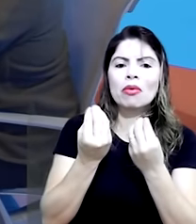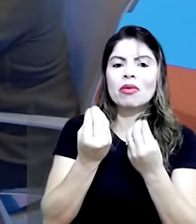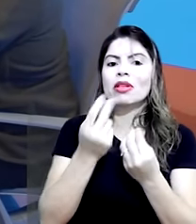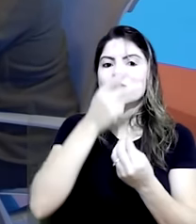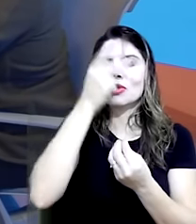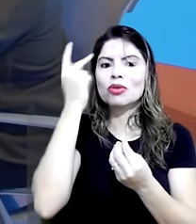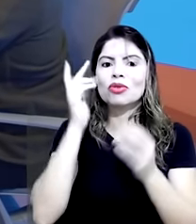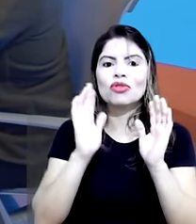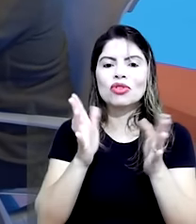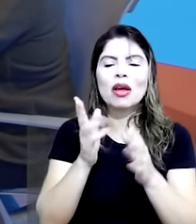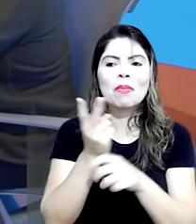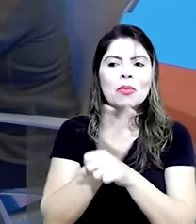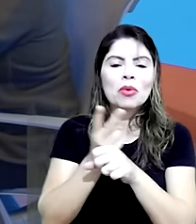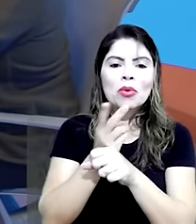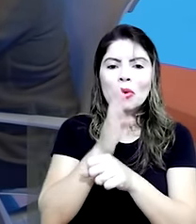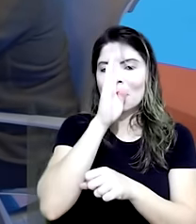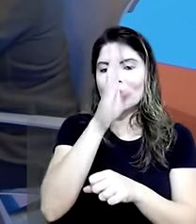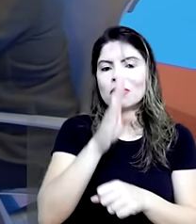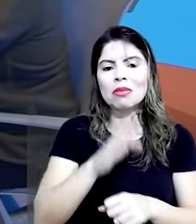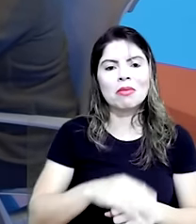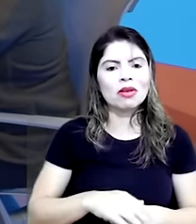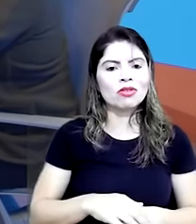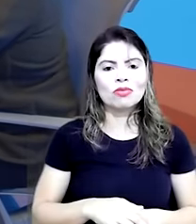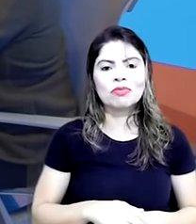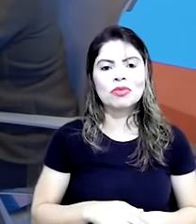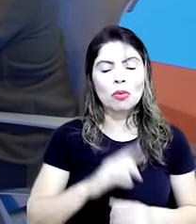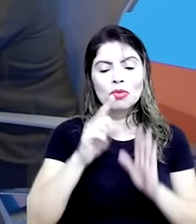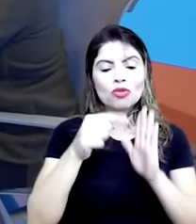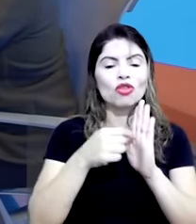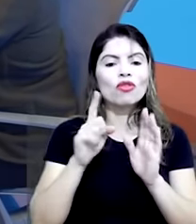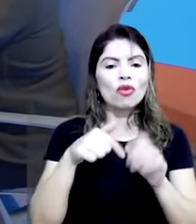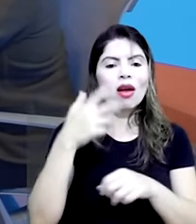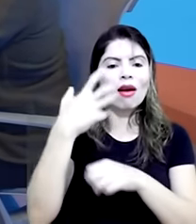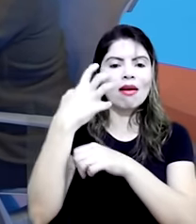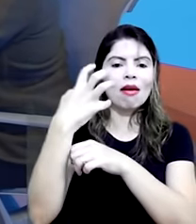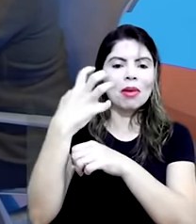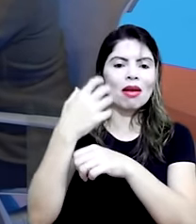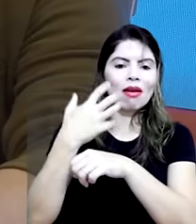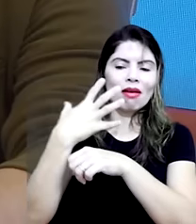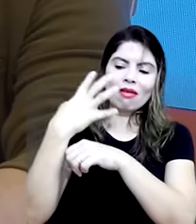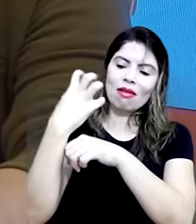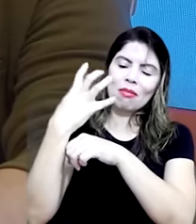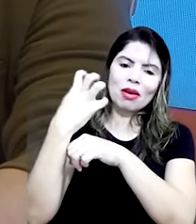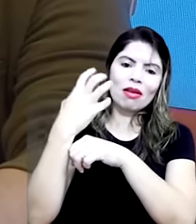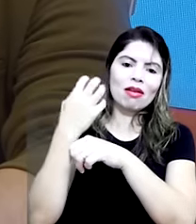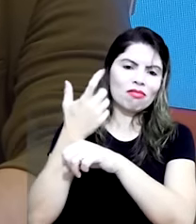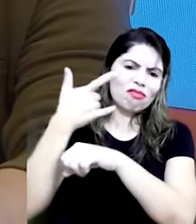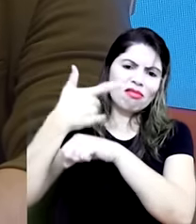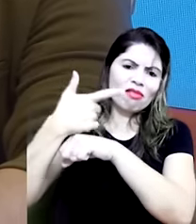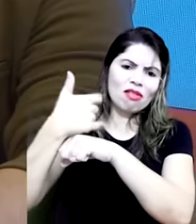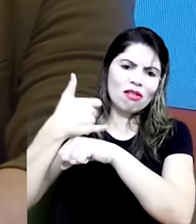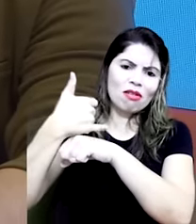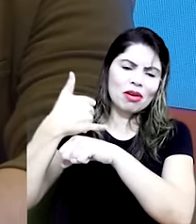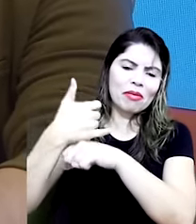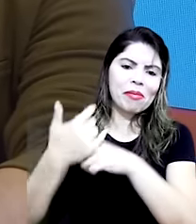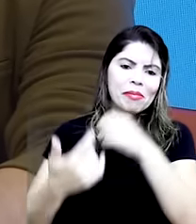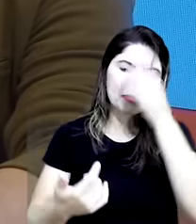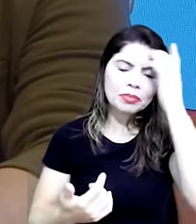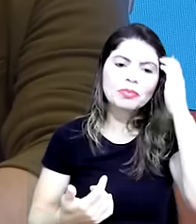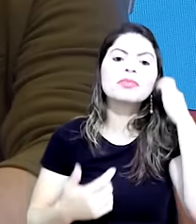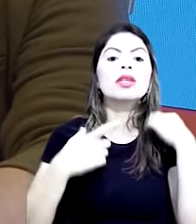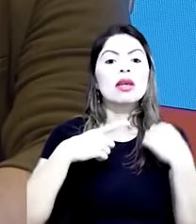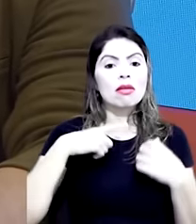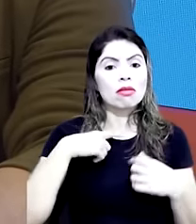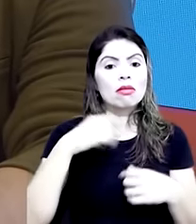vão né e os celulares hoje em dia eles estão muito bons tem muitas funções aí e tem celular que já vem otimizado né Kate tem celular que ele já vem